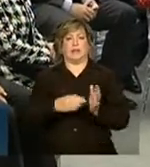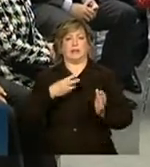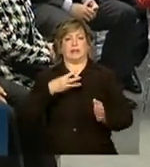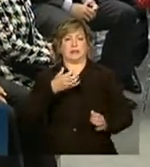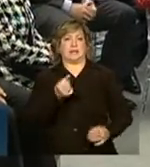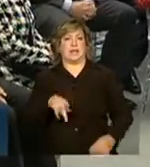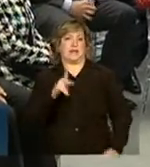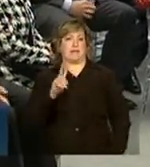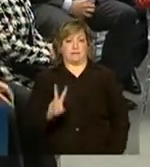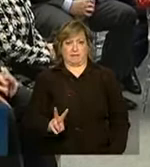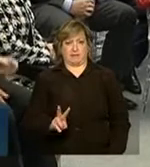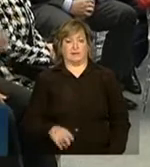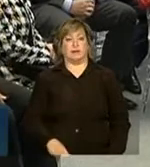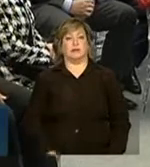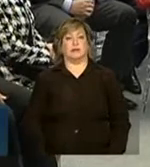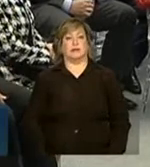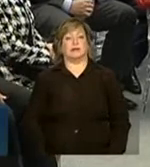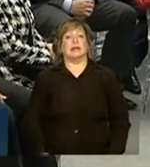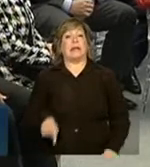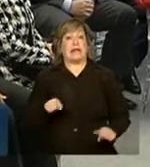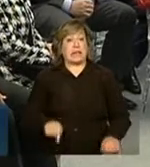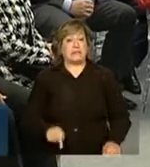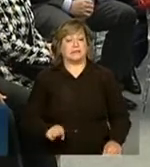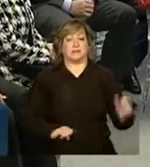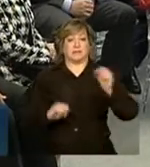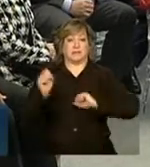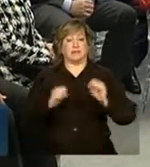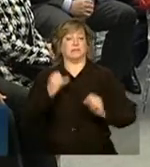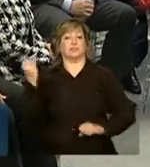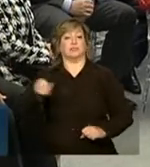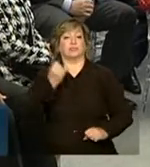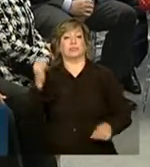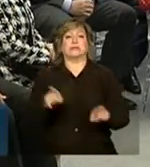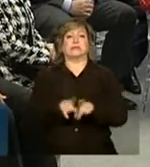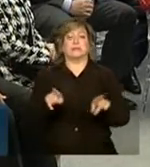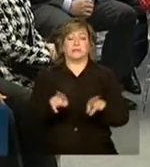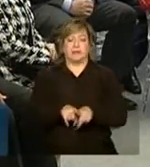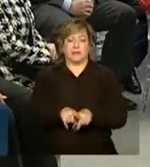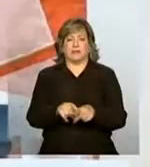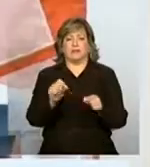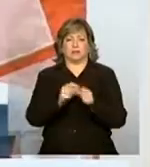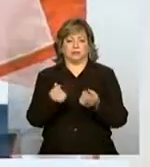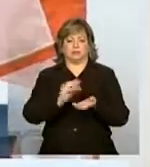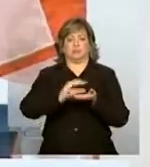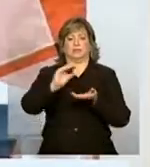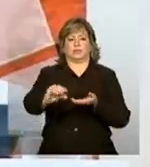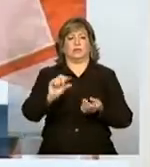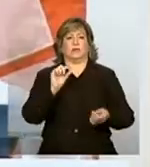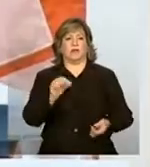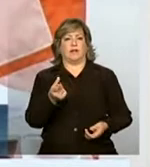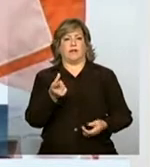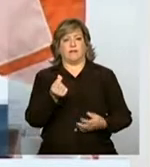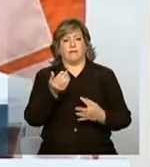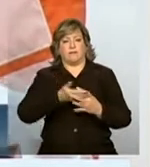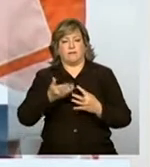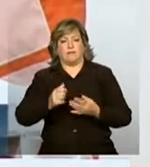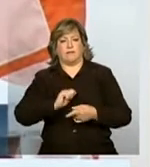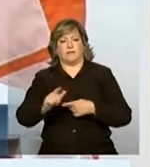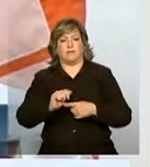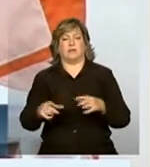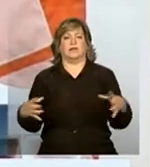kV. Esse empreendimento é fruto também da aplicação de recursos e financiamentos, em